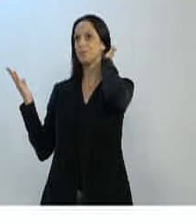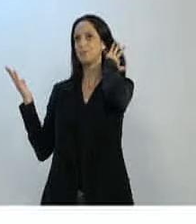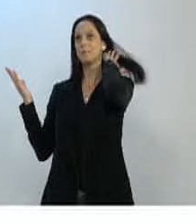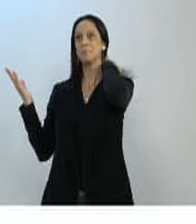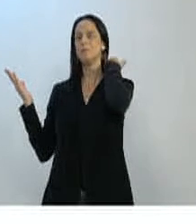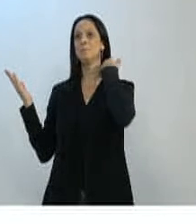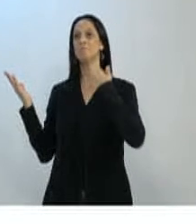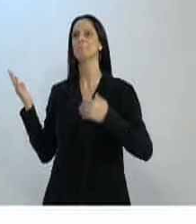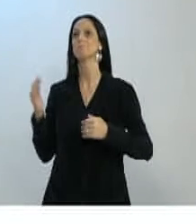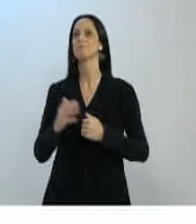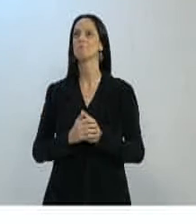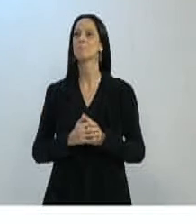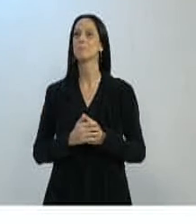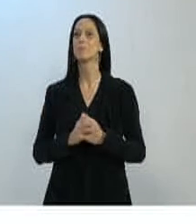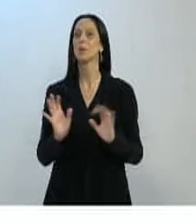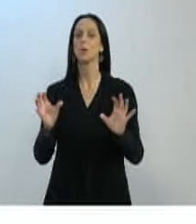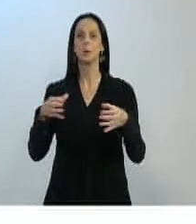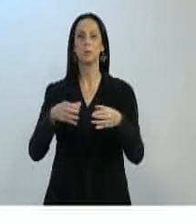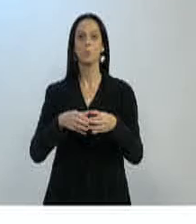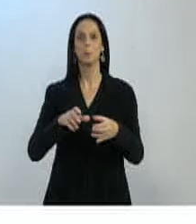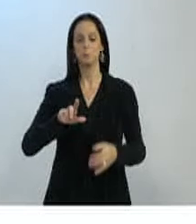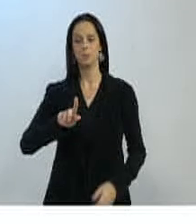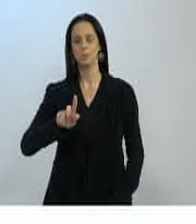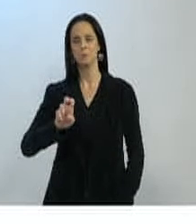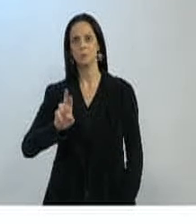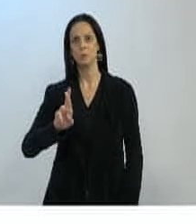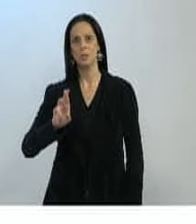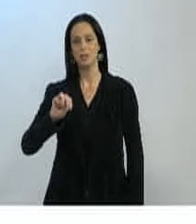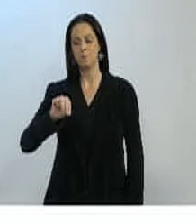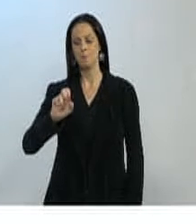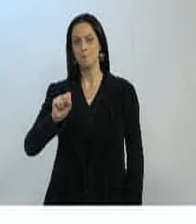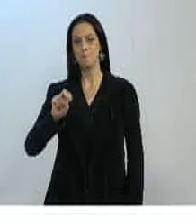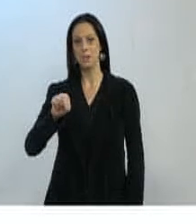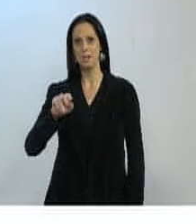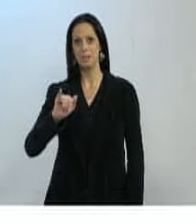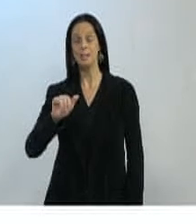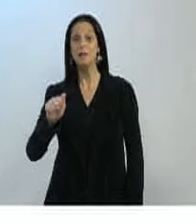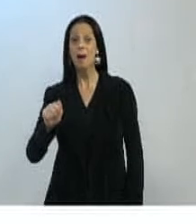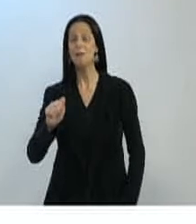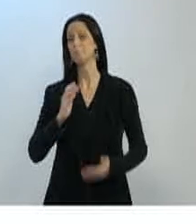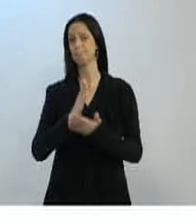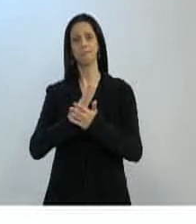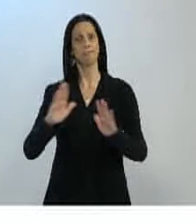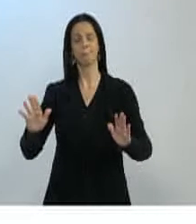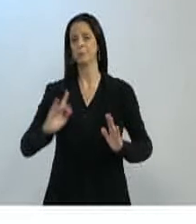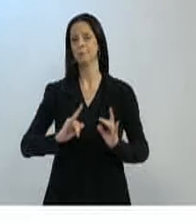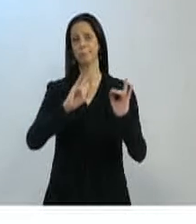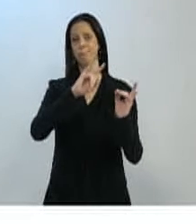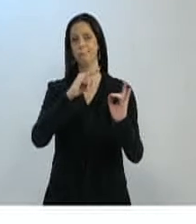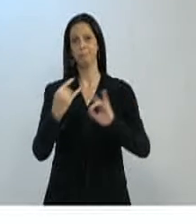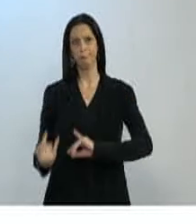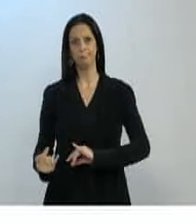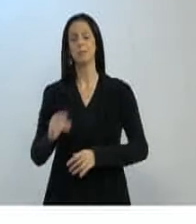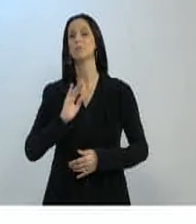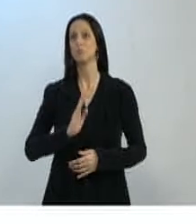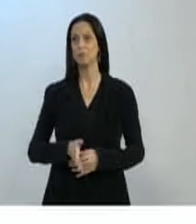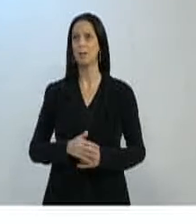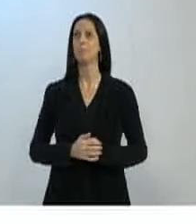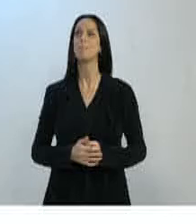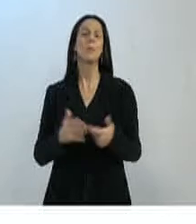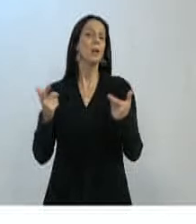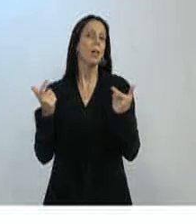o Clube Germânia, que ele não existe mais, também ele foi demolido. Ele ficava